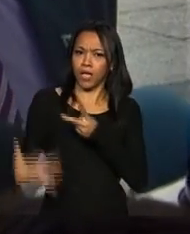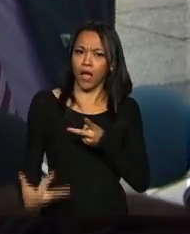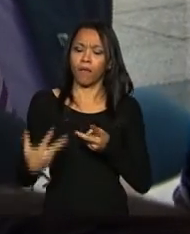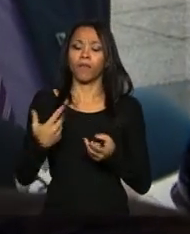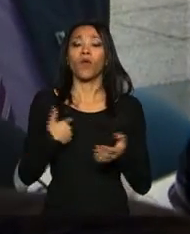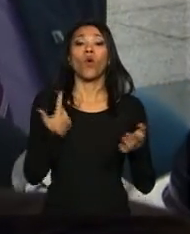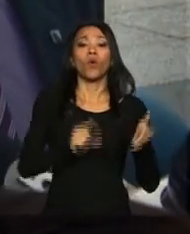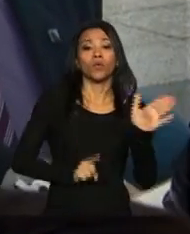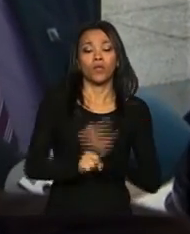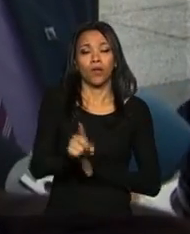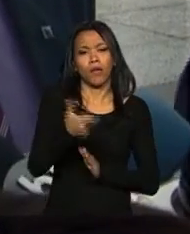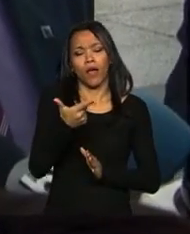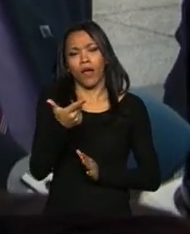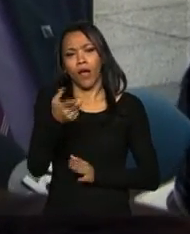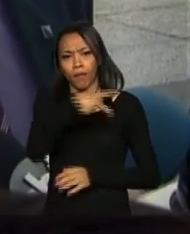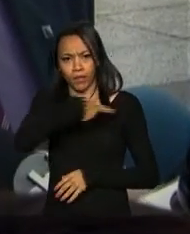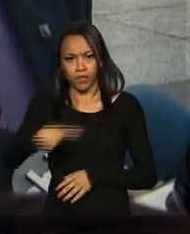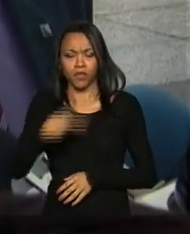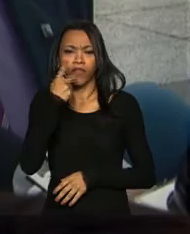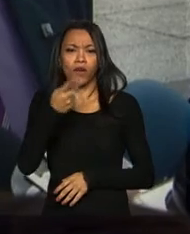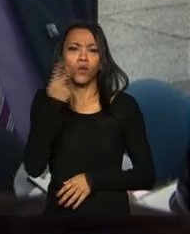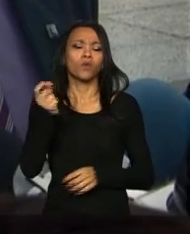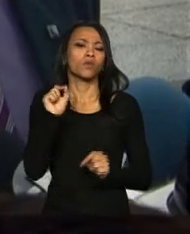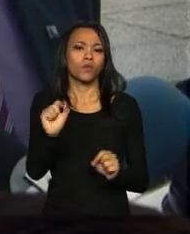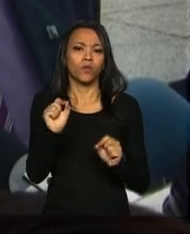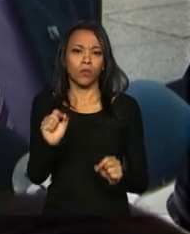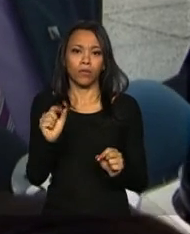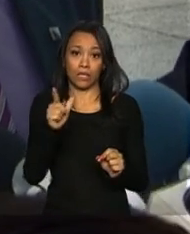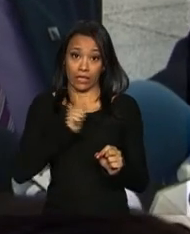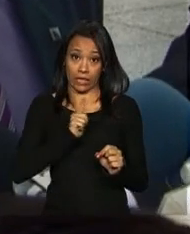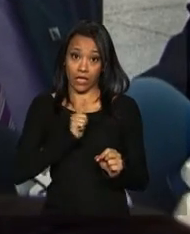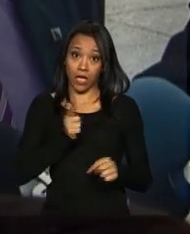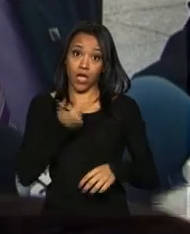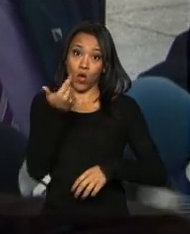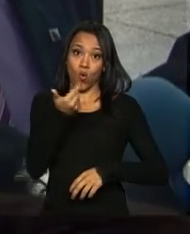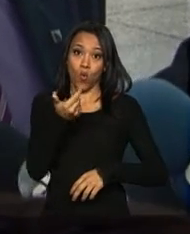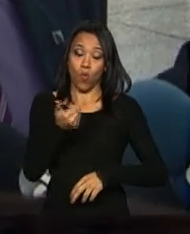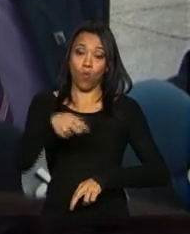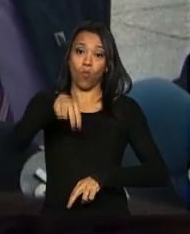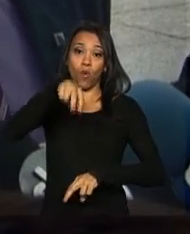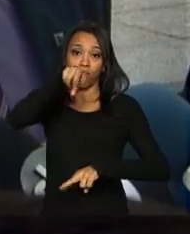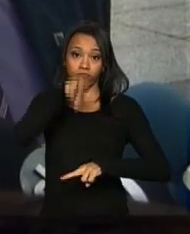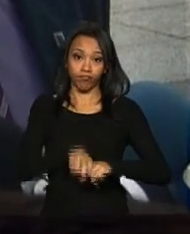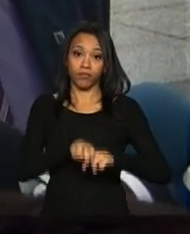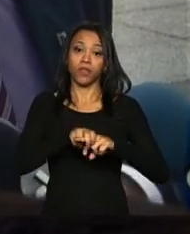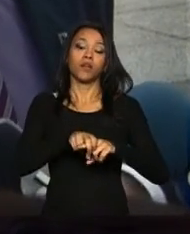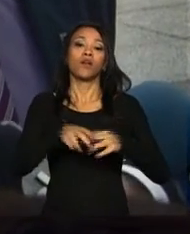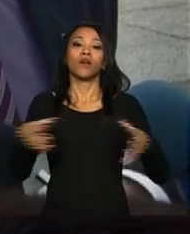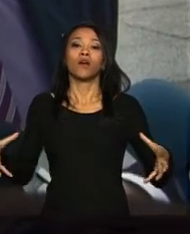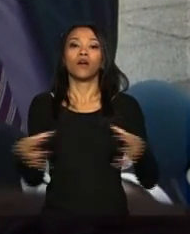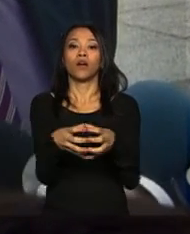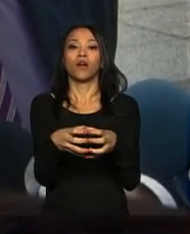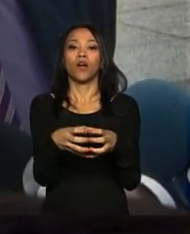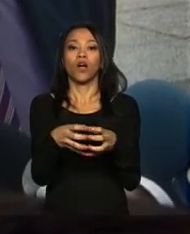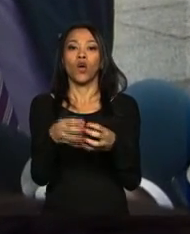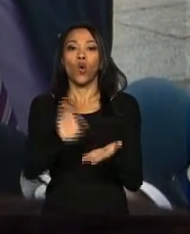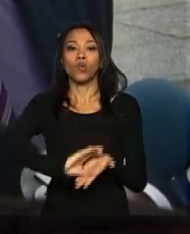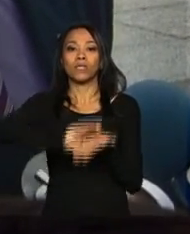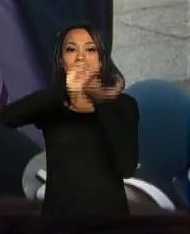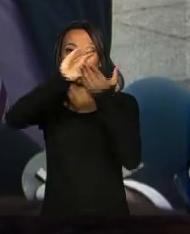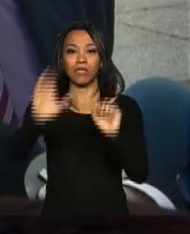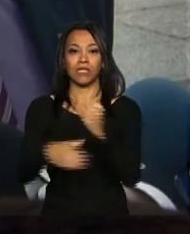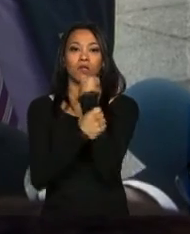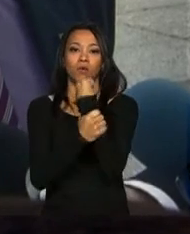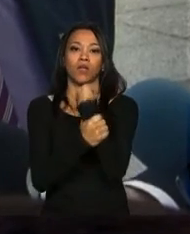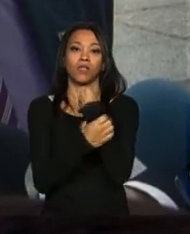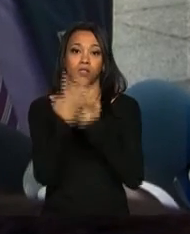Unidas. A presidente falou sobre o pleito brasileiro de ter um assento no Conselho de Segurança? Nós não tocamos especificamente esse aspecto